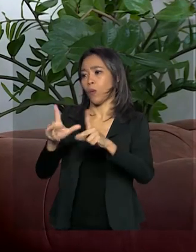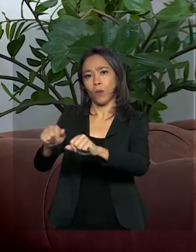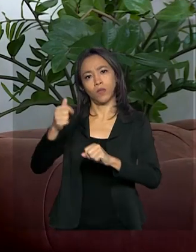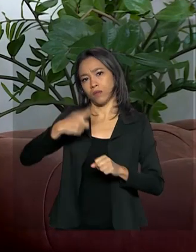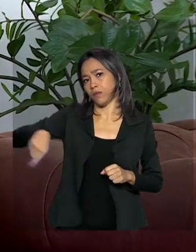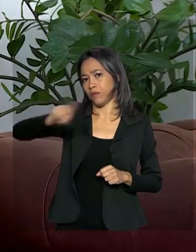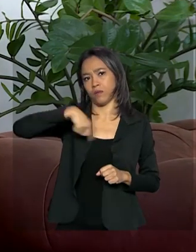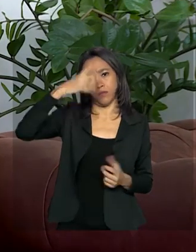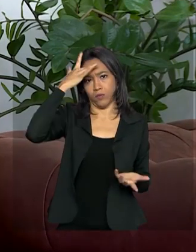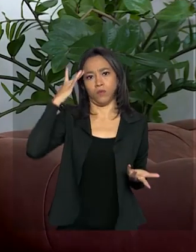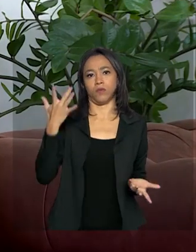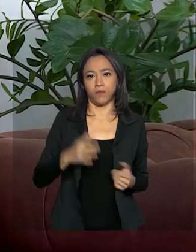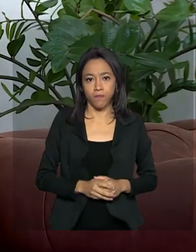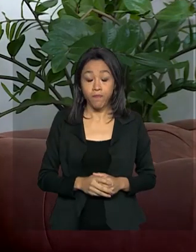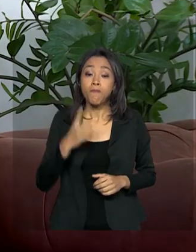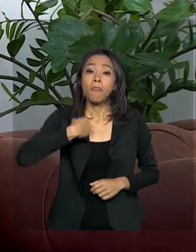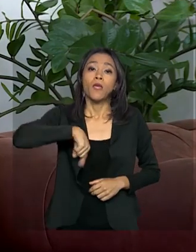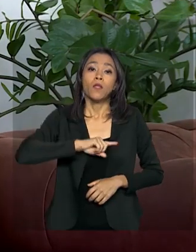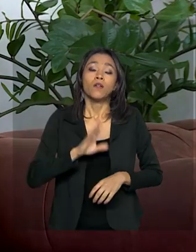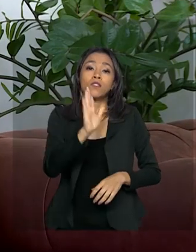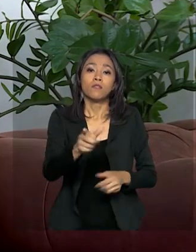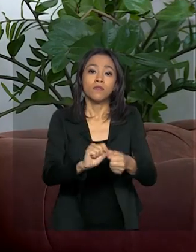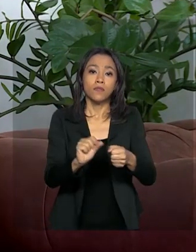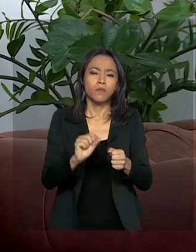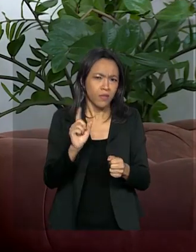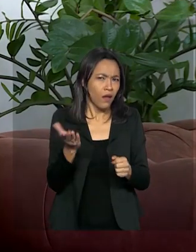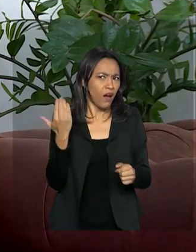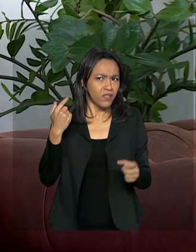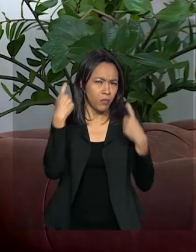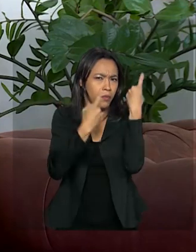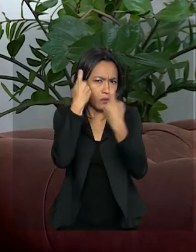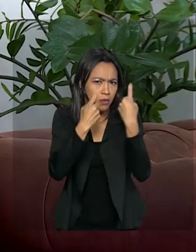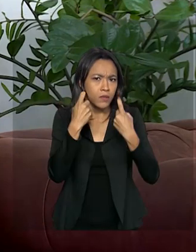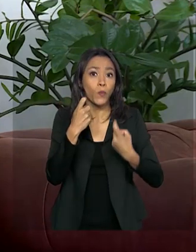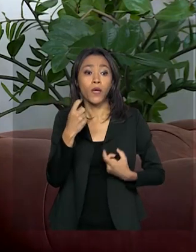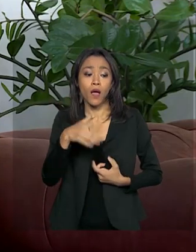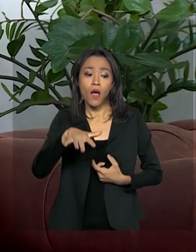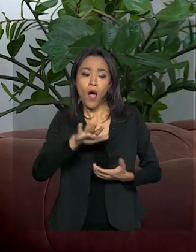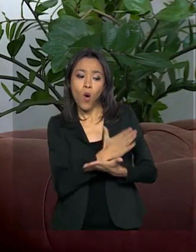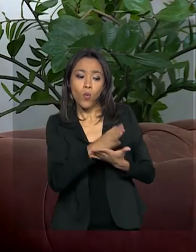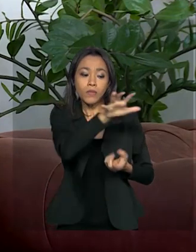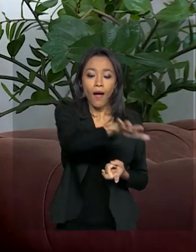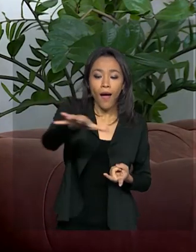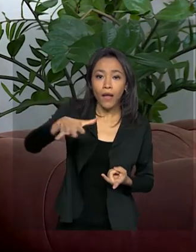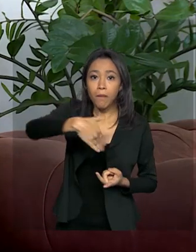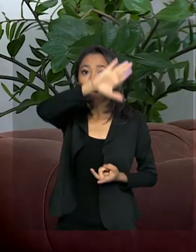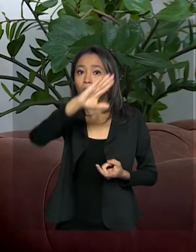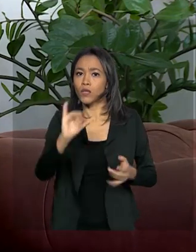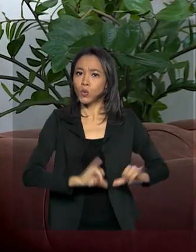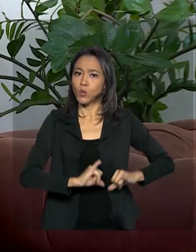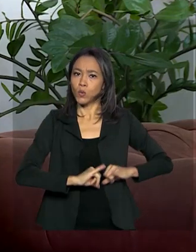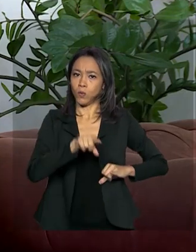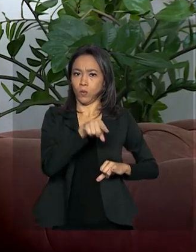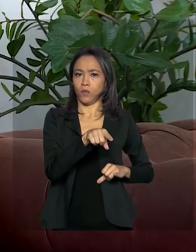para todas as pessoas é nós fizemos também era uma grande preocupação alguns setores sofrem mais é um num primeiro